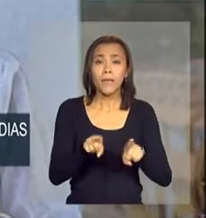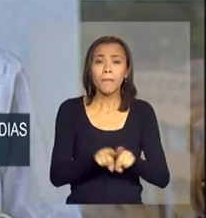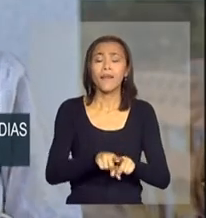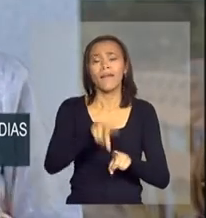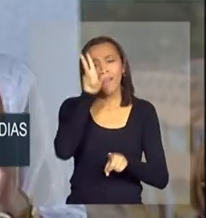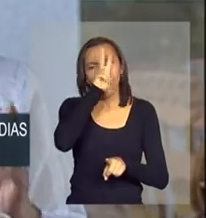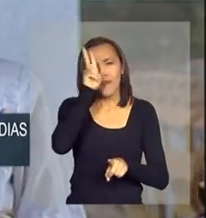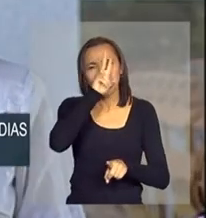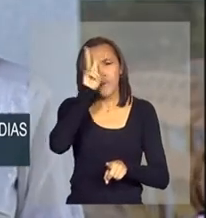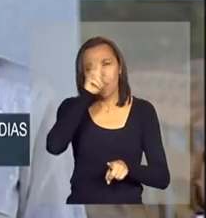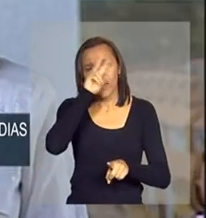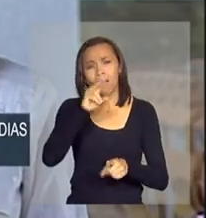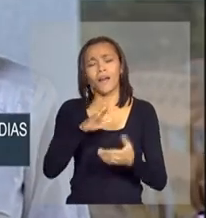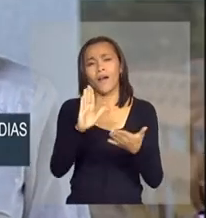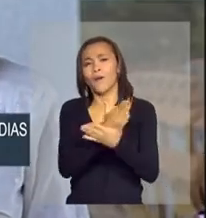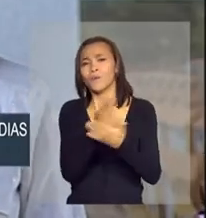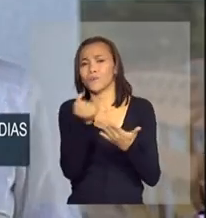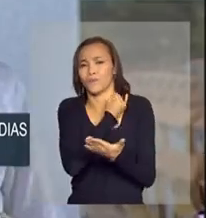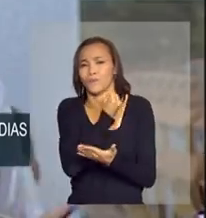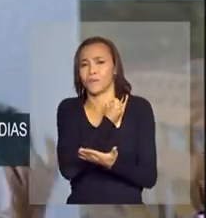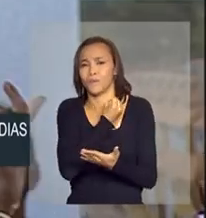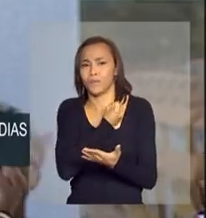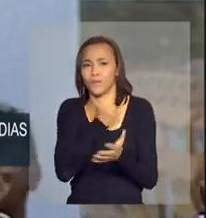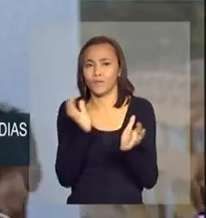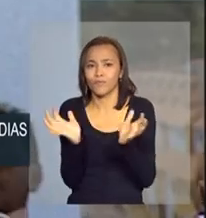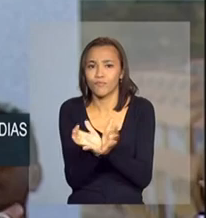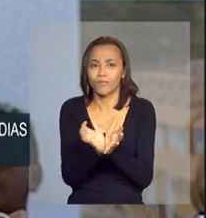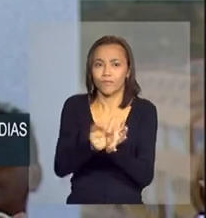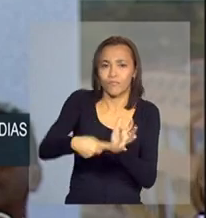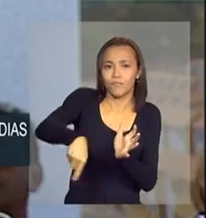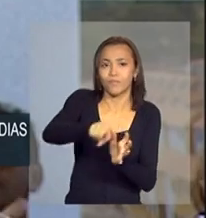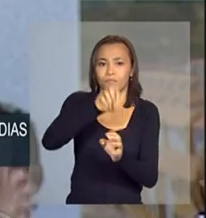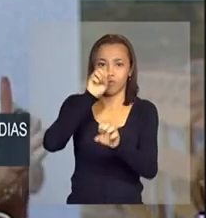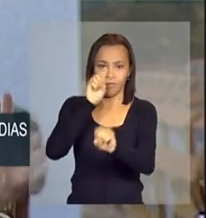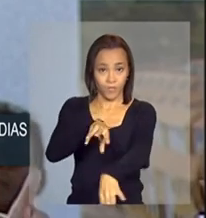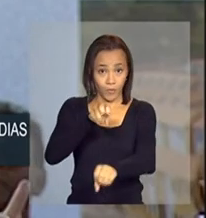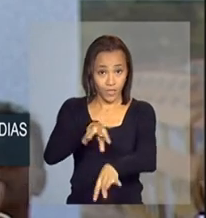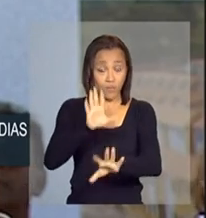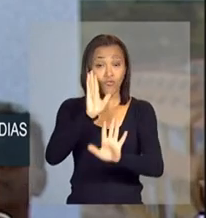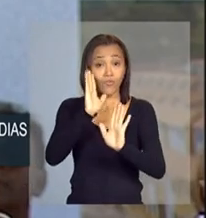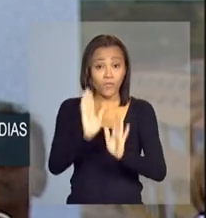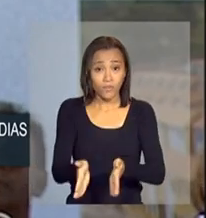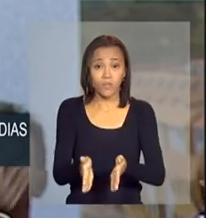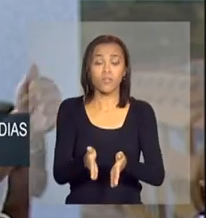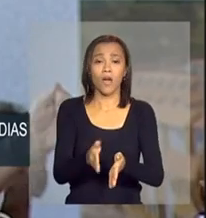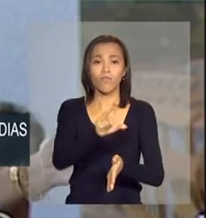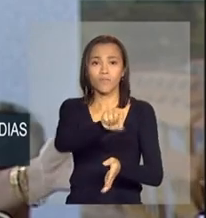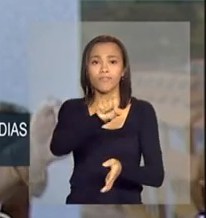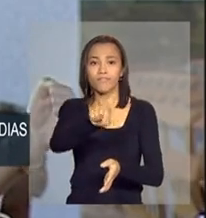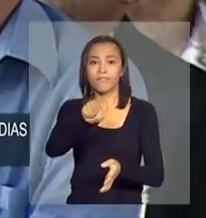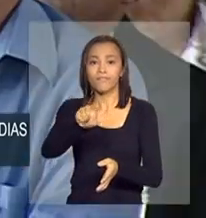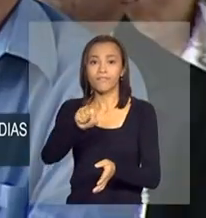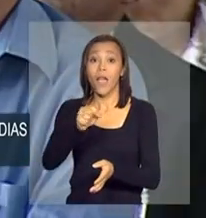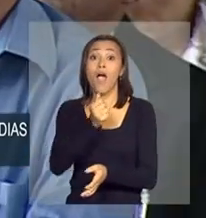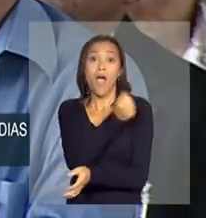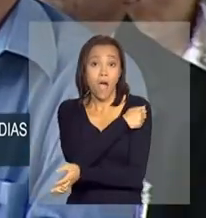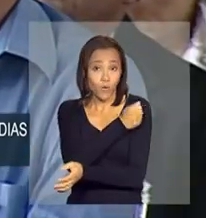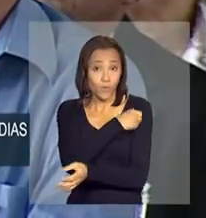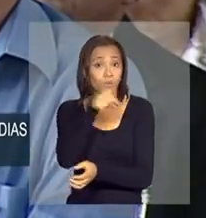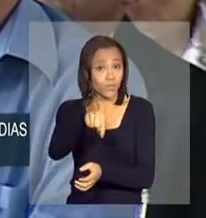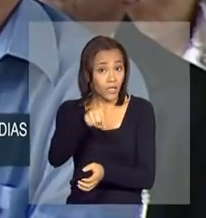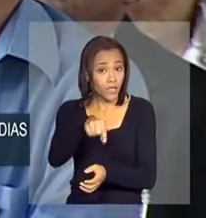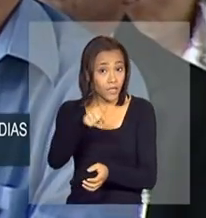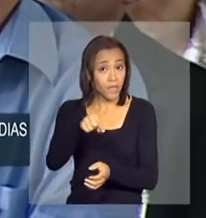lembrar alguns dados sobre a educação e foram selecionados já alunos aqui